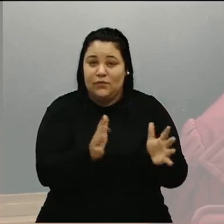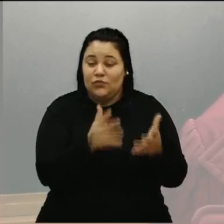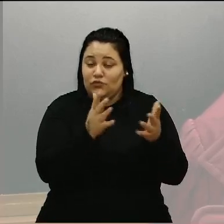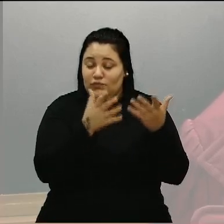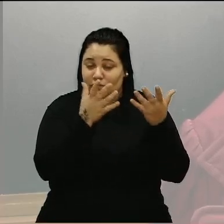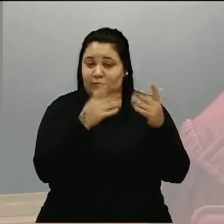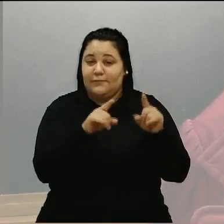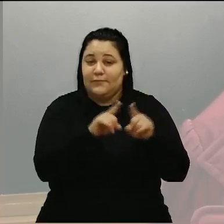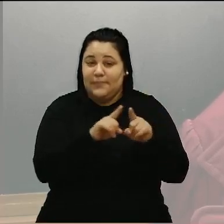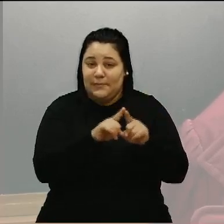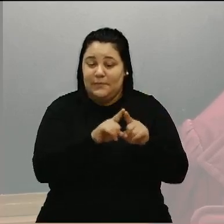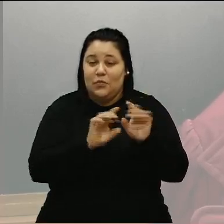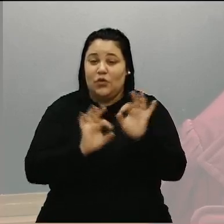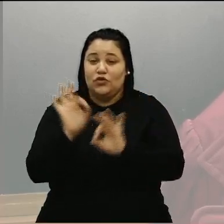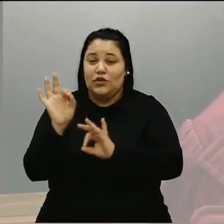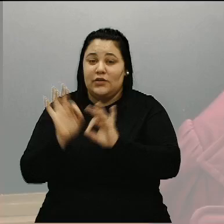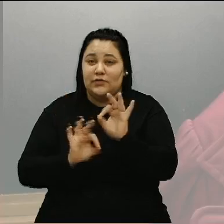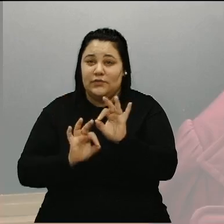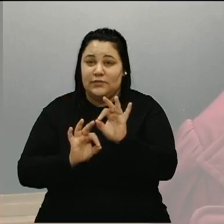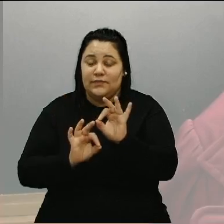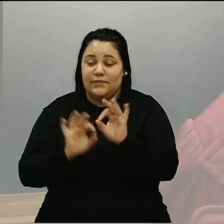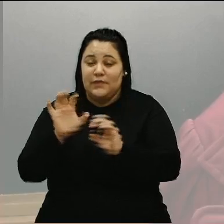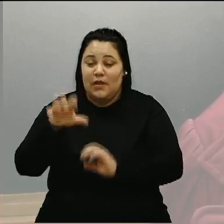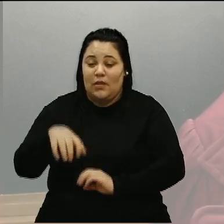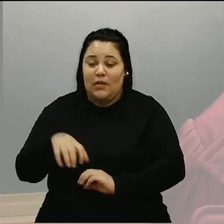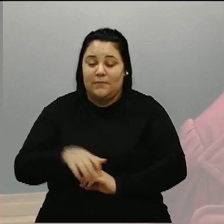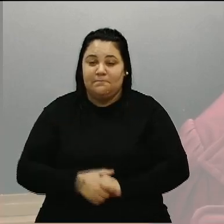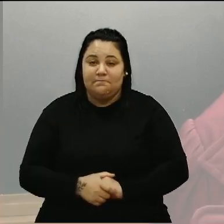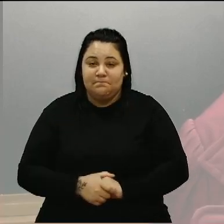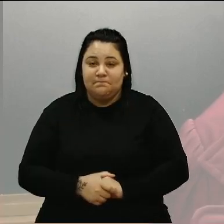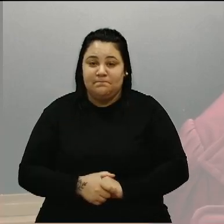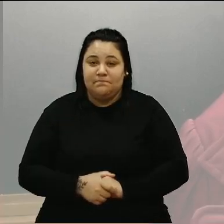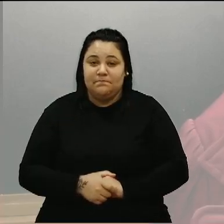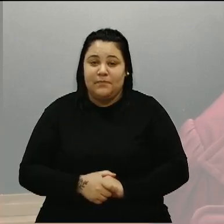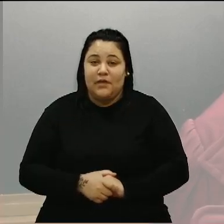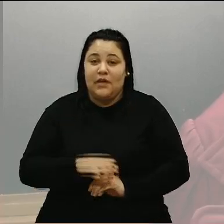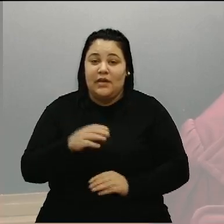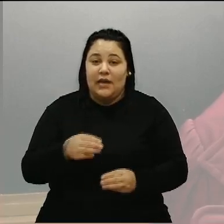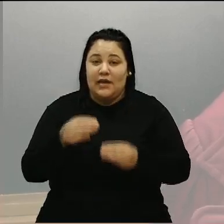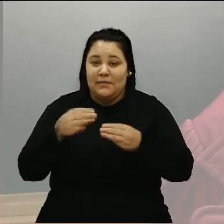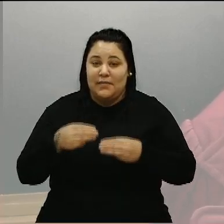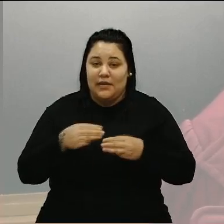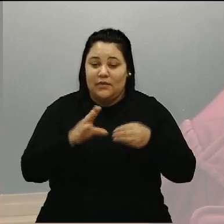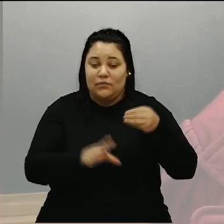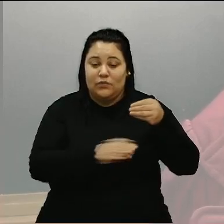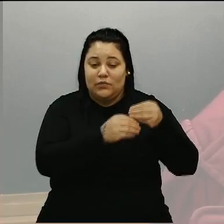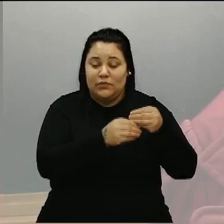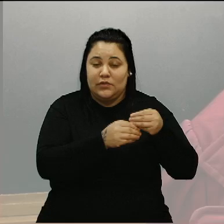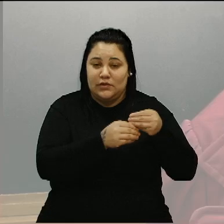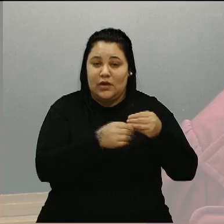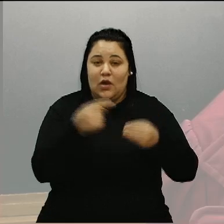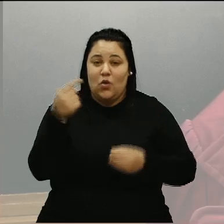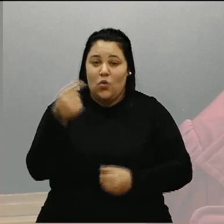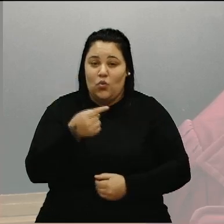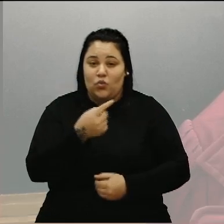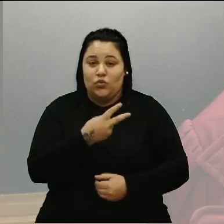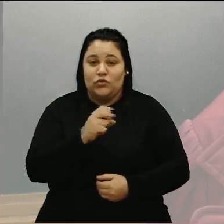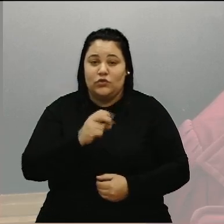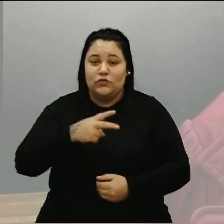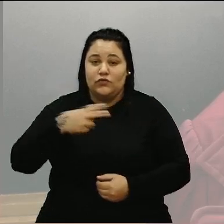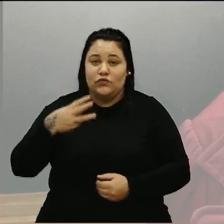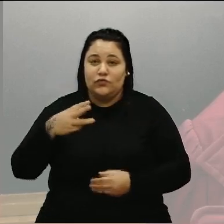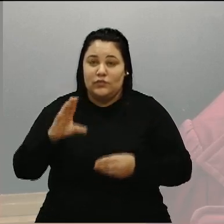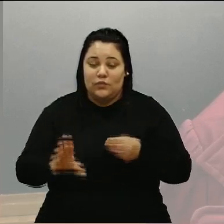incentivado por projeto e área. E a emenda aditiva 1 de 2024, que